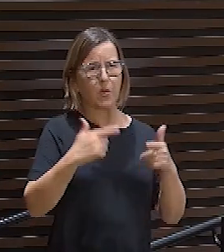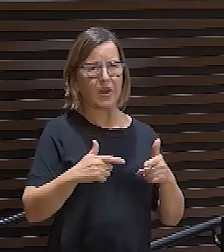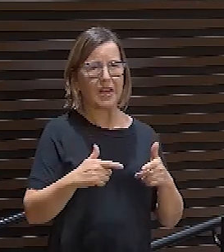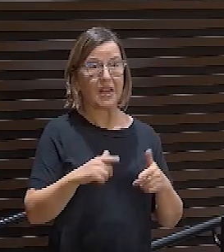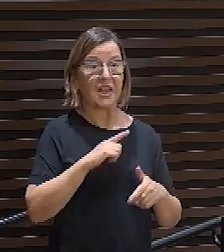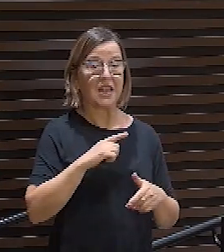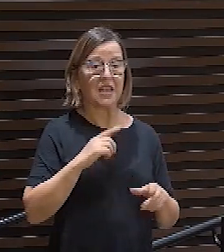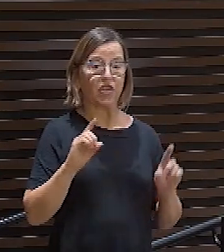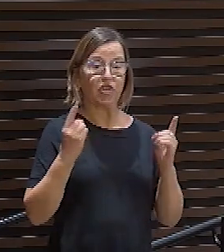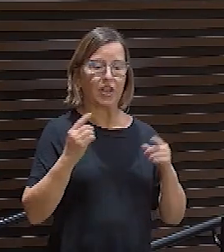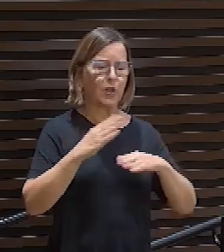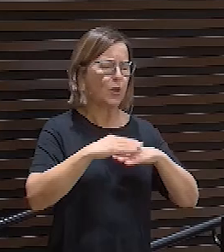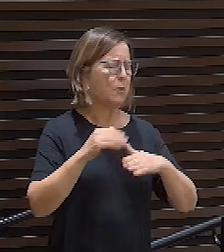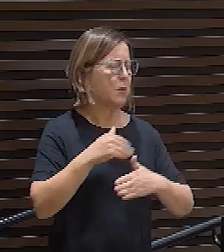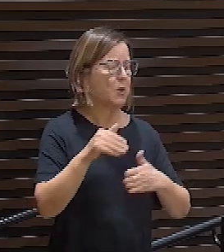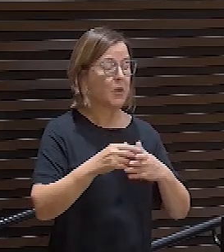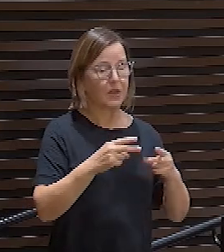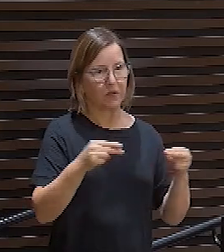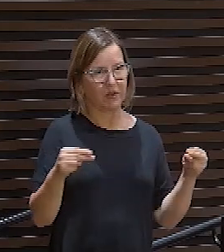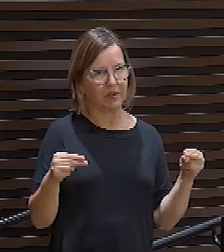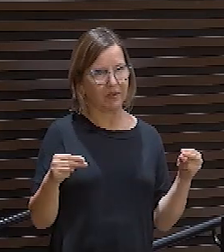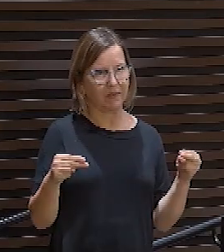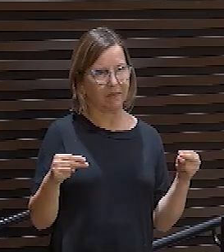as coisas, o Rei, Deus.